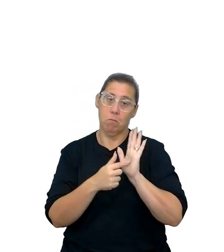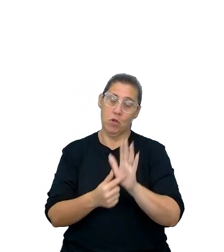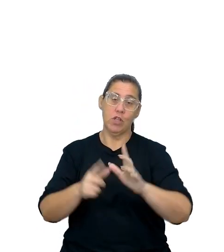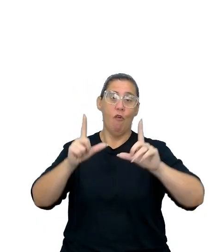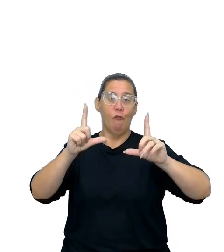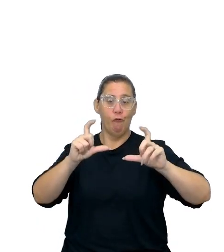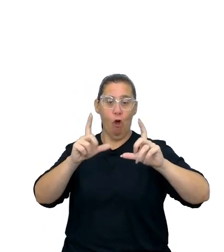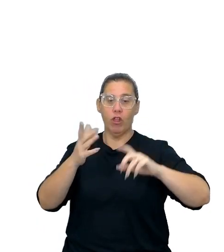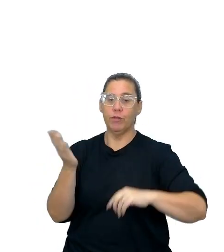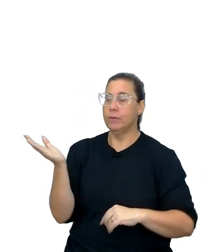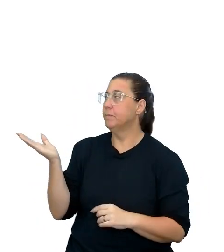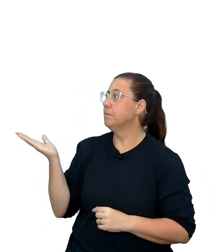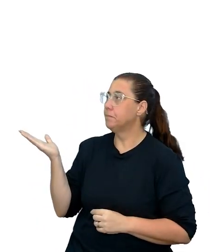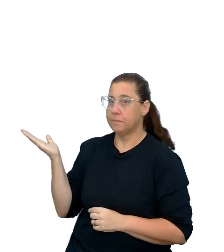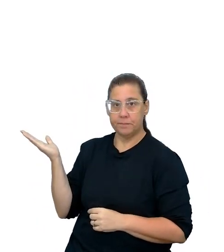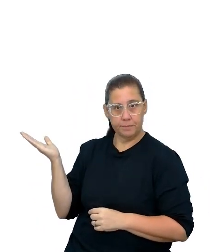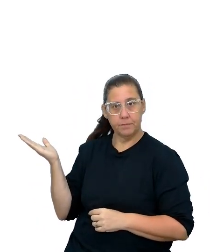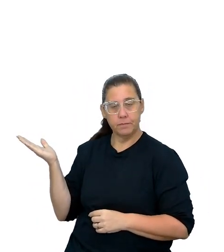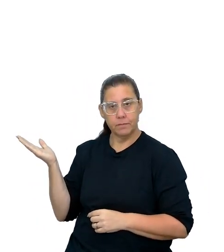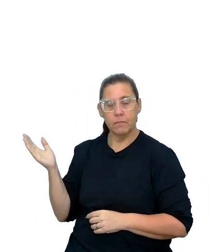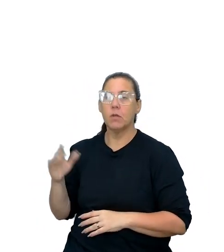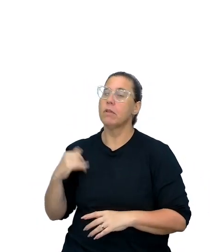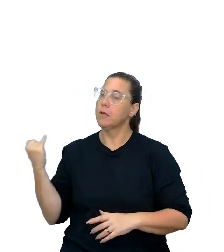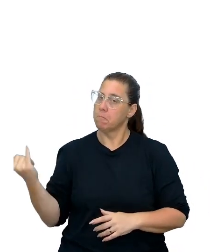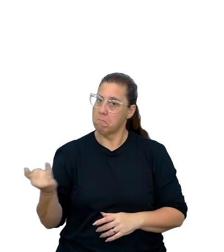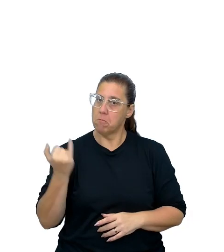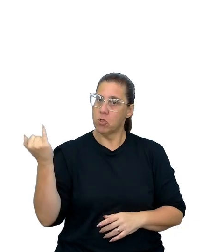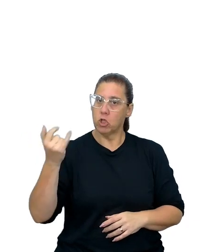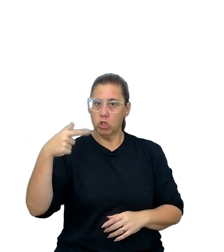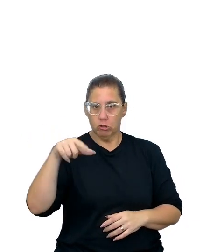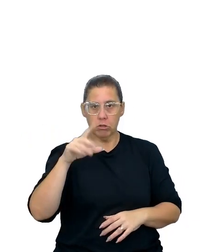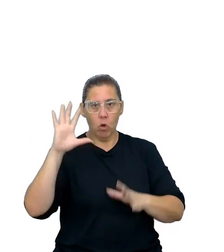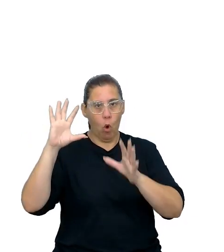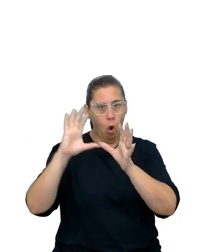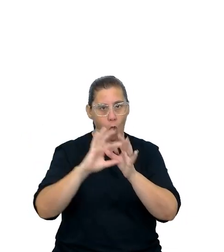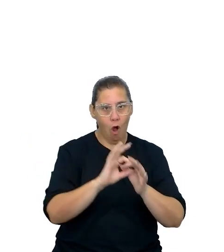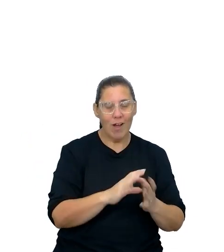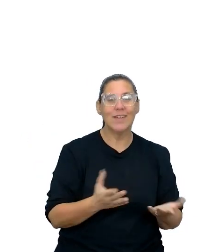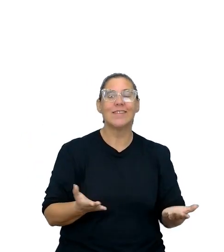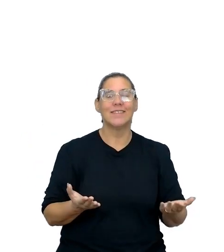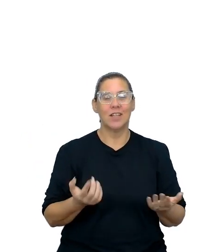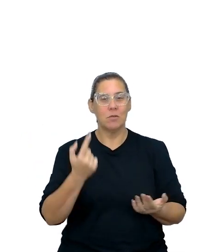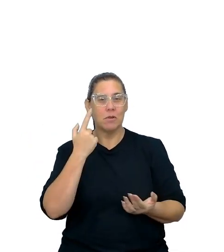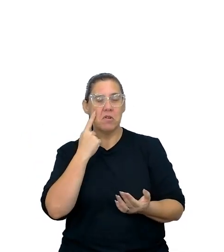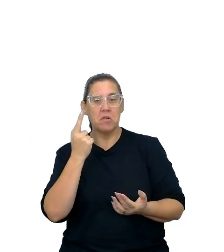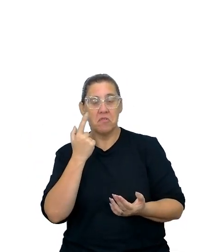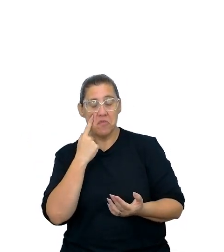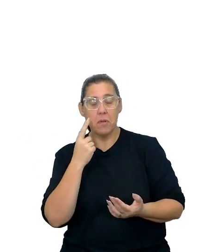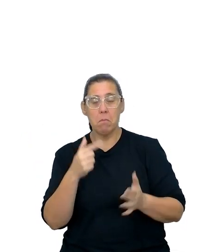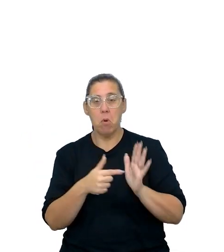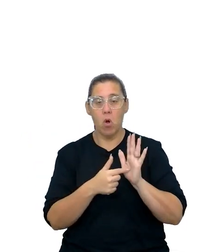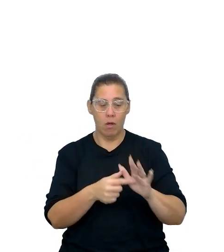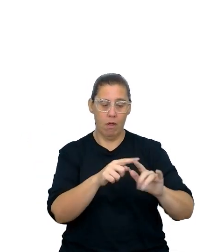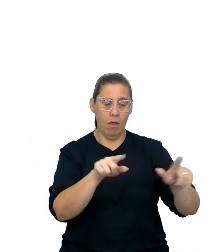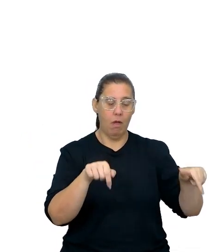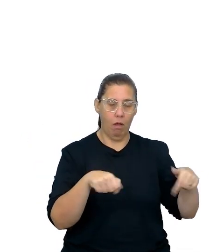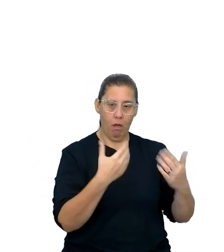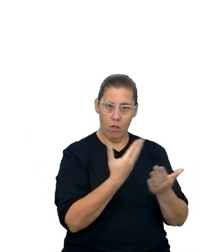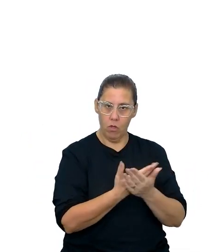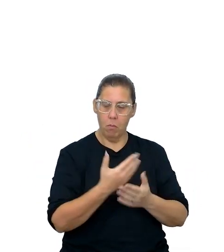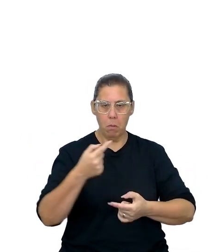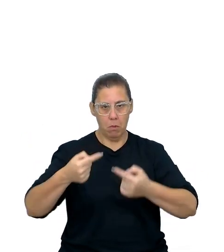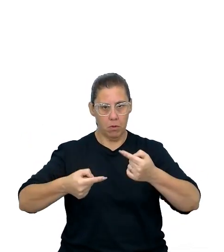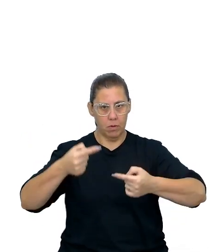dessas aves nas figurinhas. Por isso que é importante a gente estar contextualizando, trazendo isso para a sala de aula como discussão